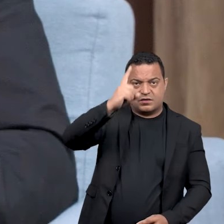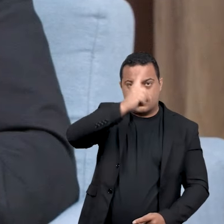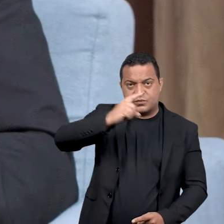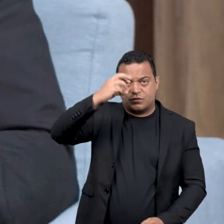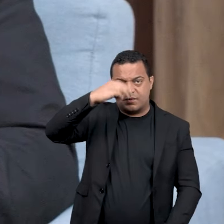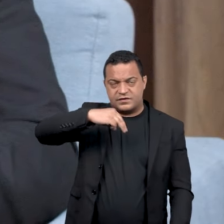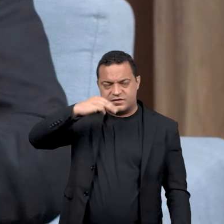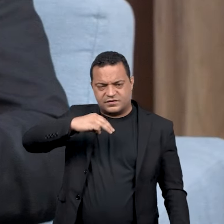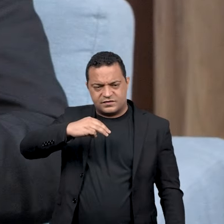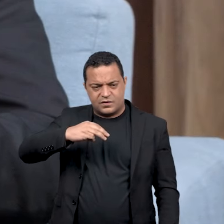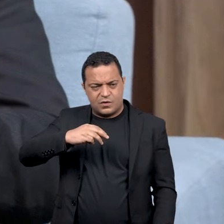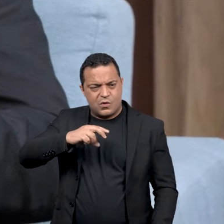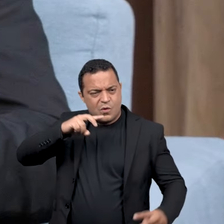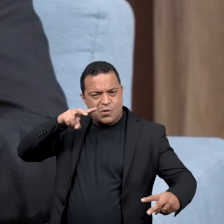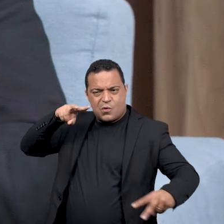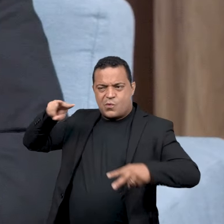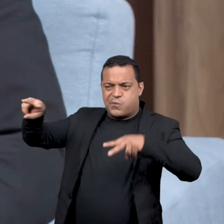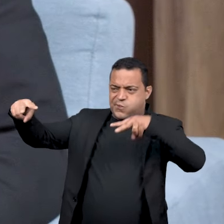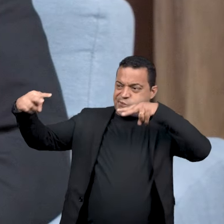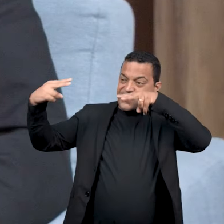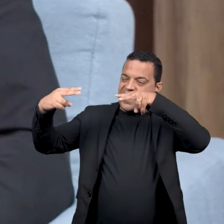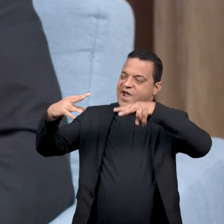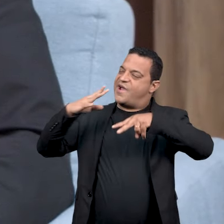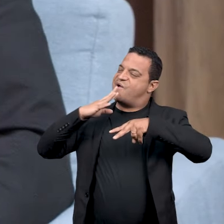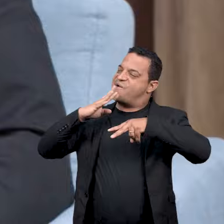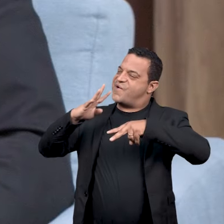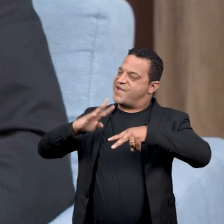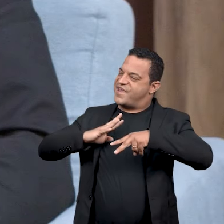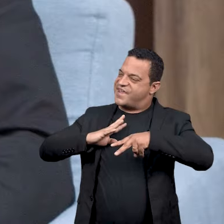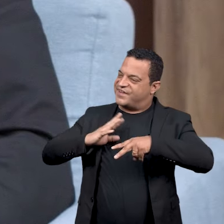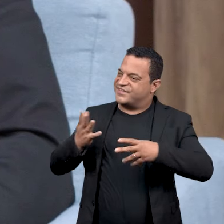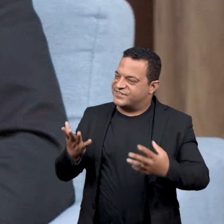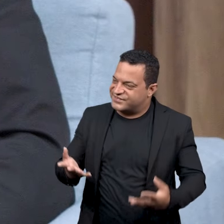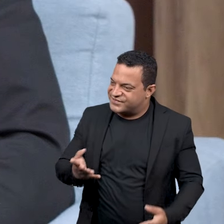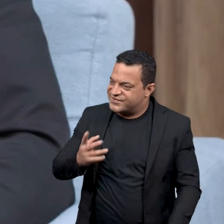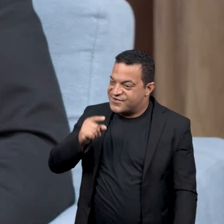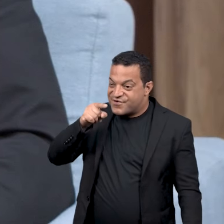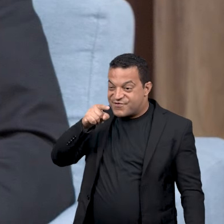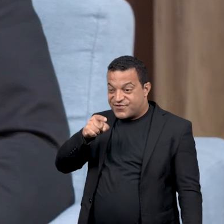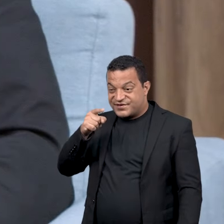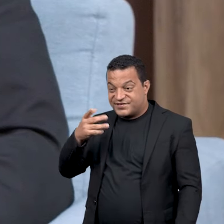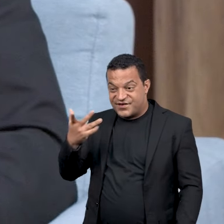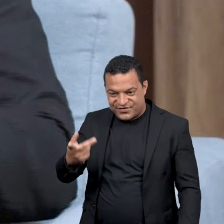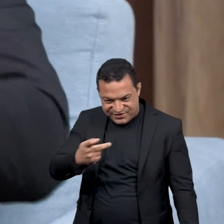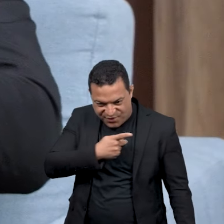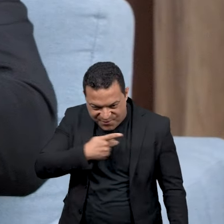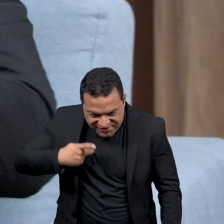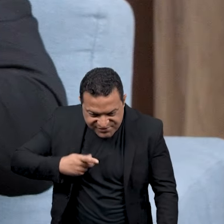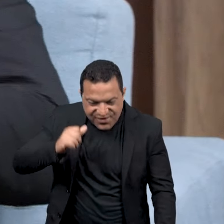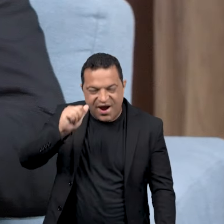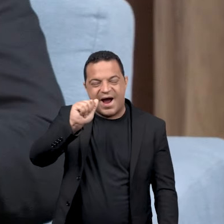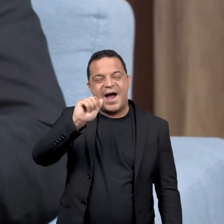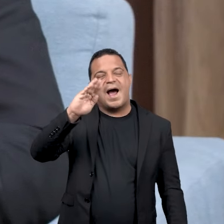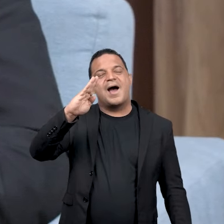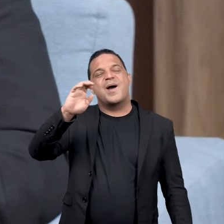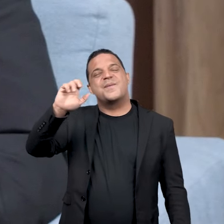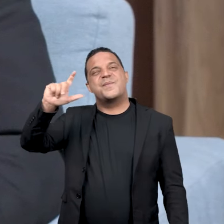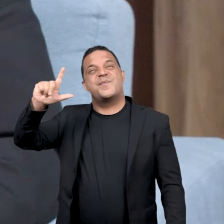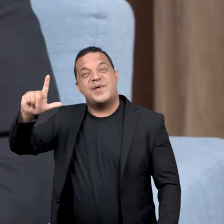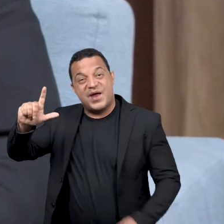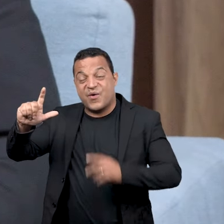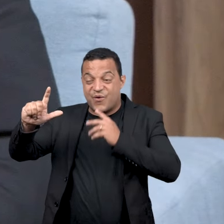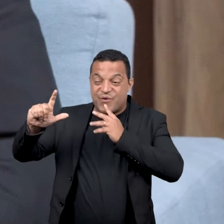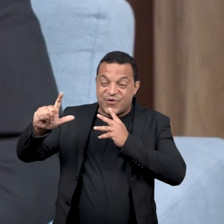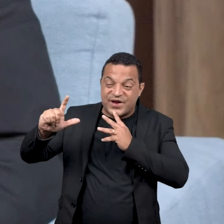que nos reconhecem, né, pela Sim. fisionomia, me encontraram e falando assim, olha, o senhor que é o pastor